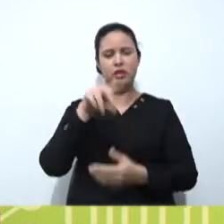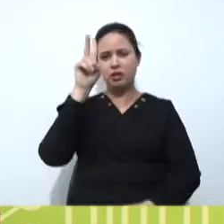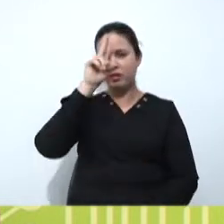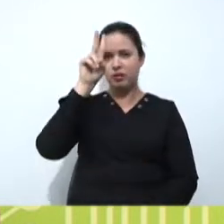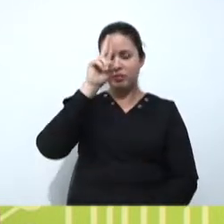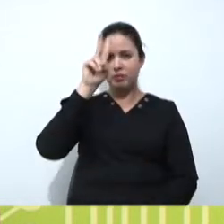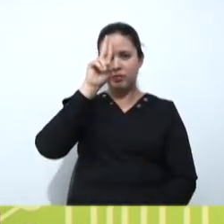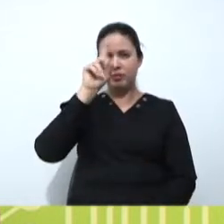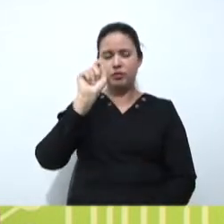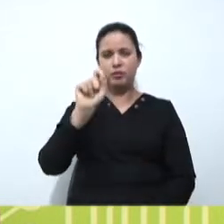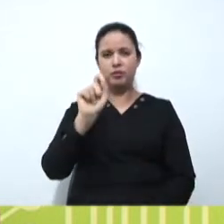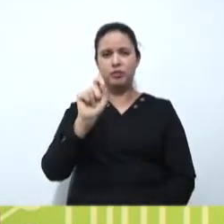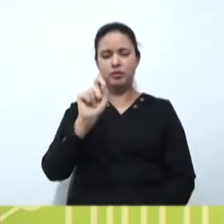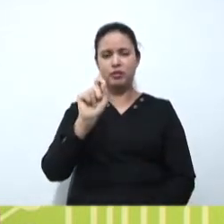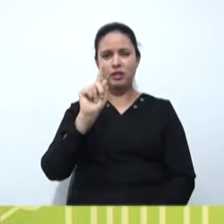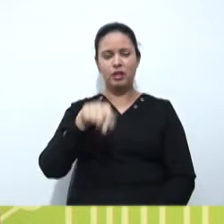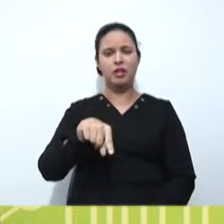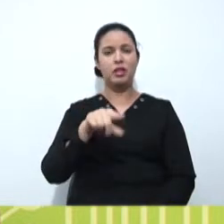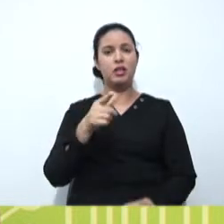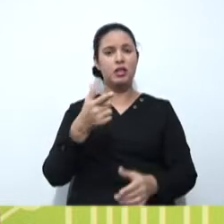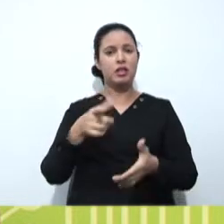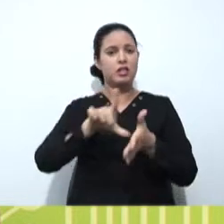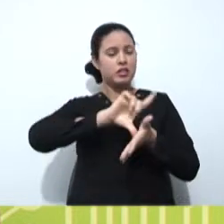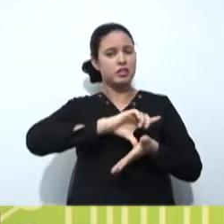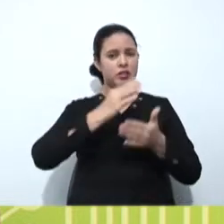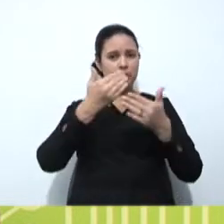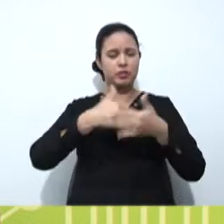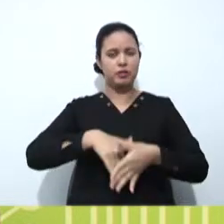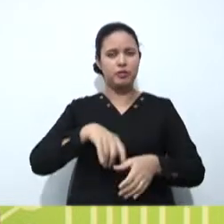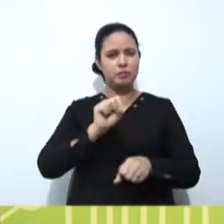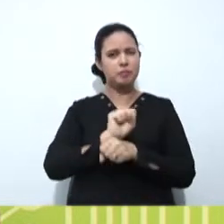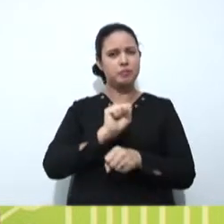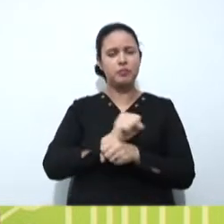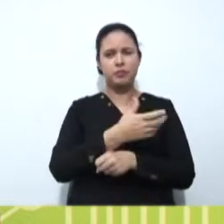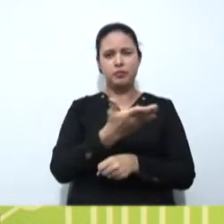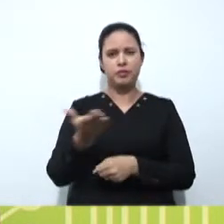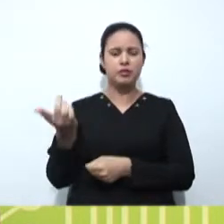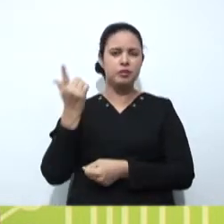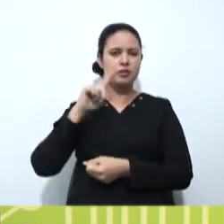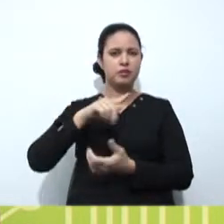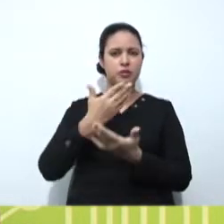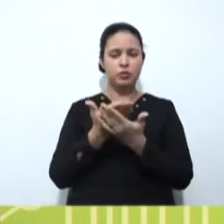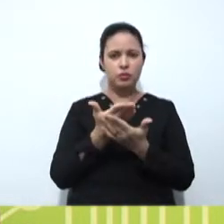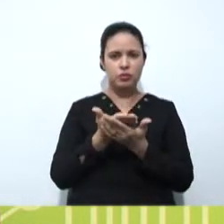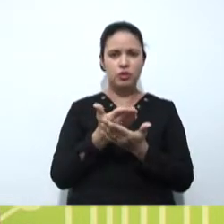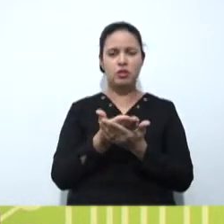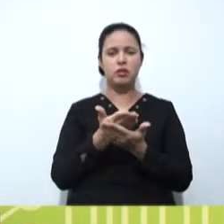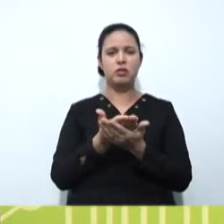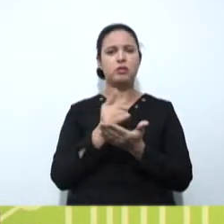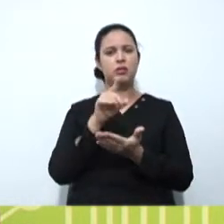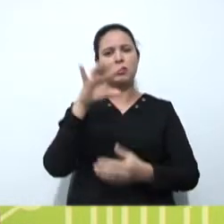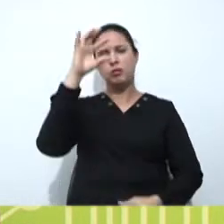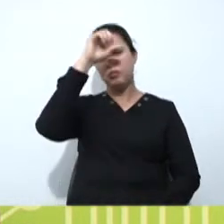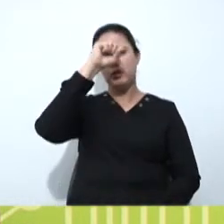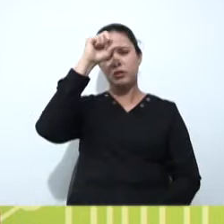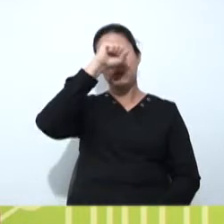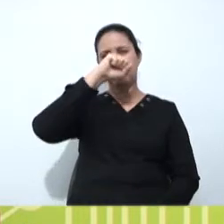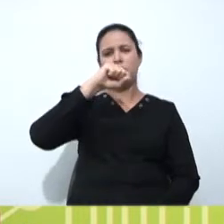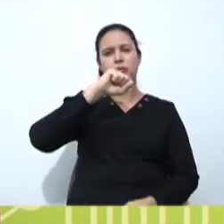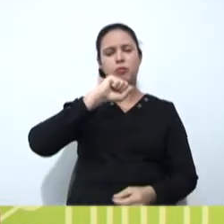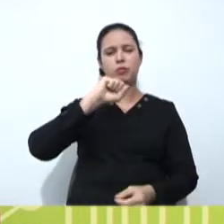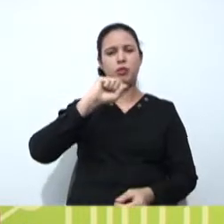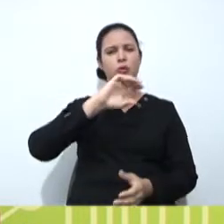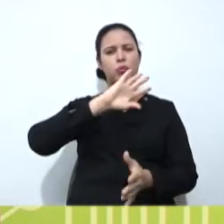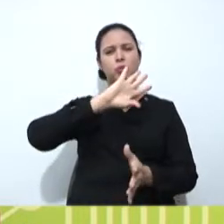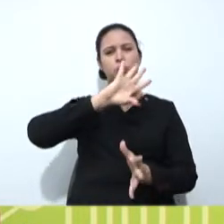revisão antes da prova. Espero que você tenha estudado, espero que você tenha aprendido todo esse percurso